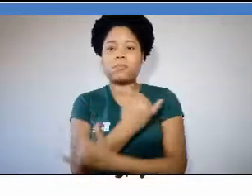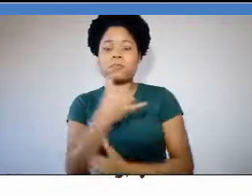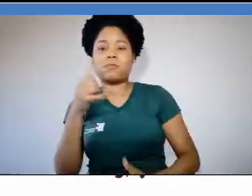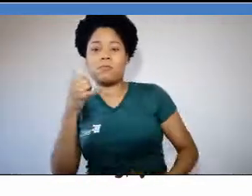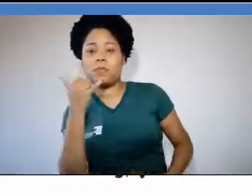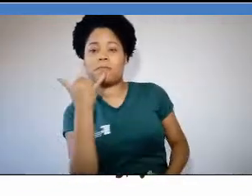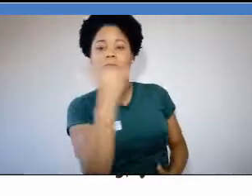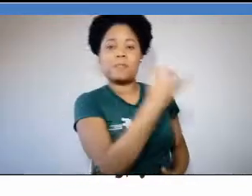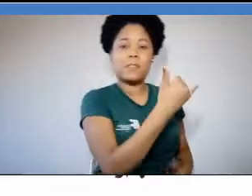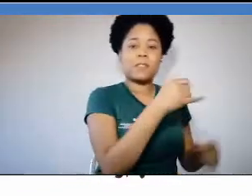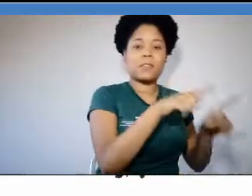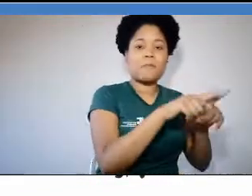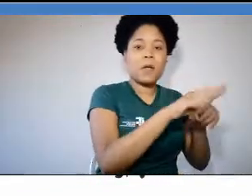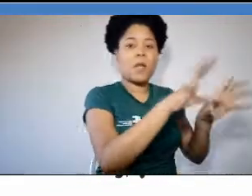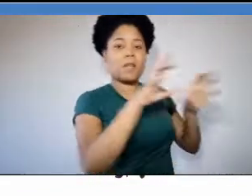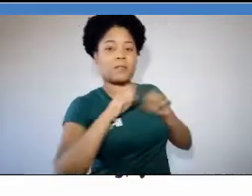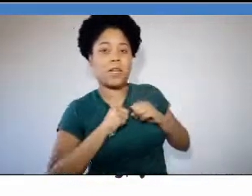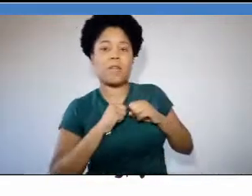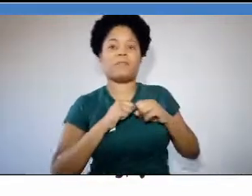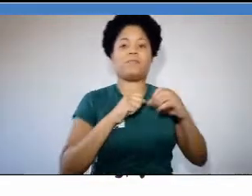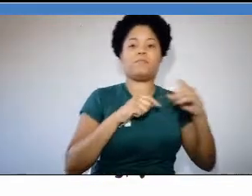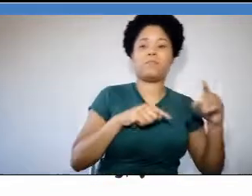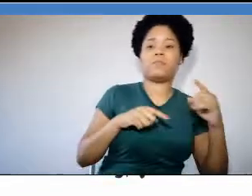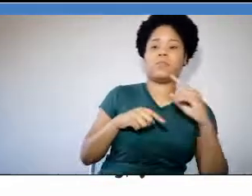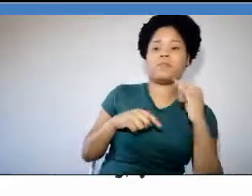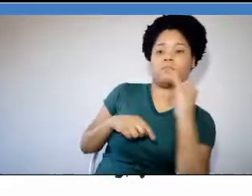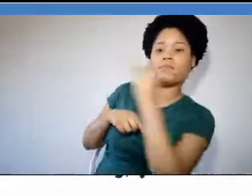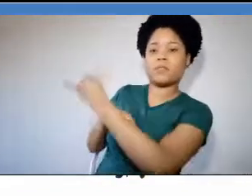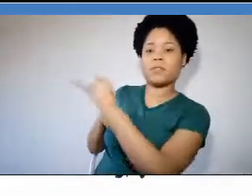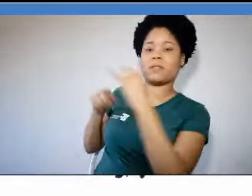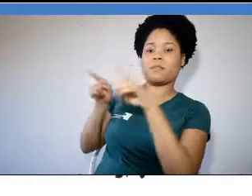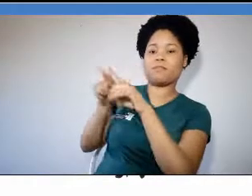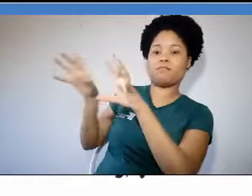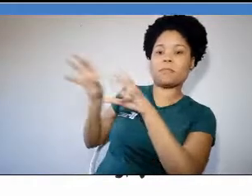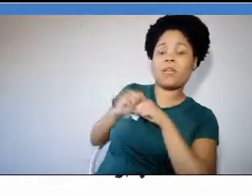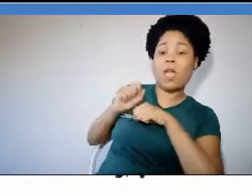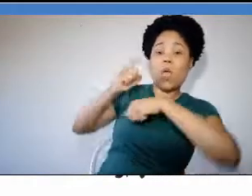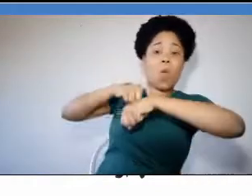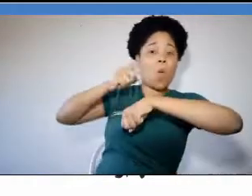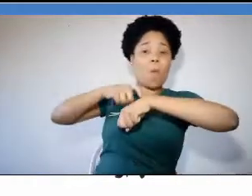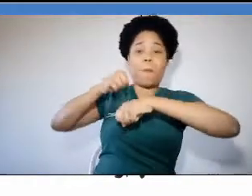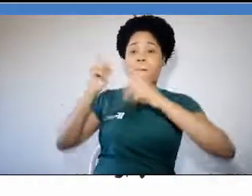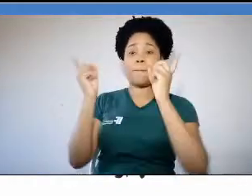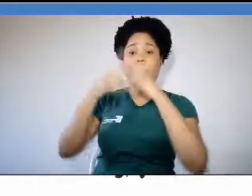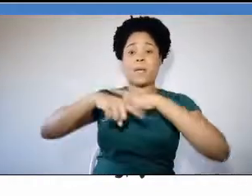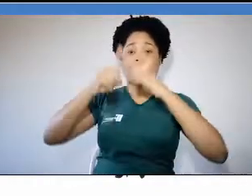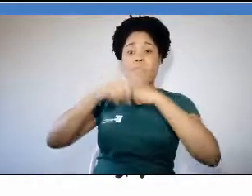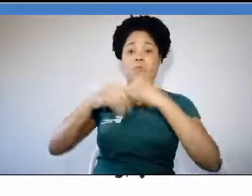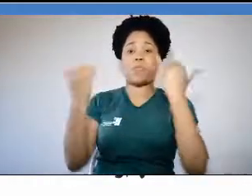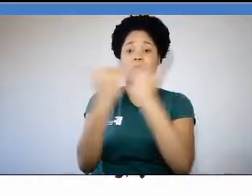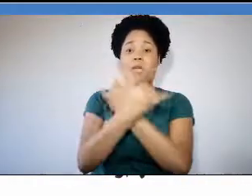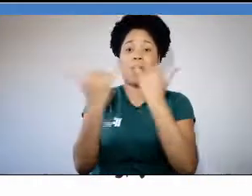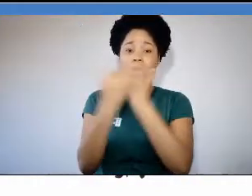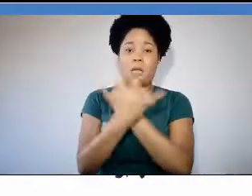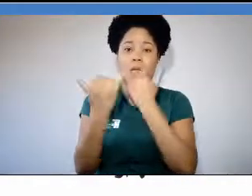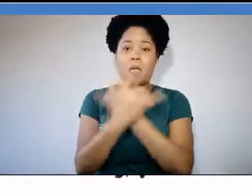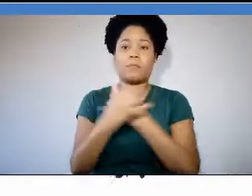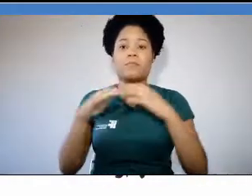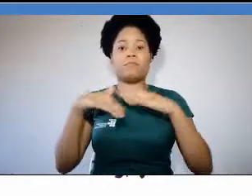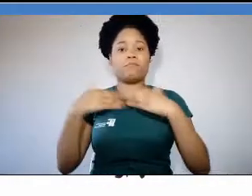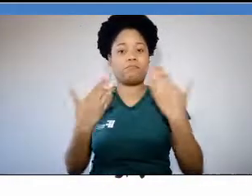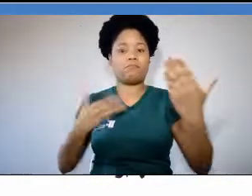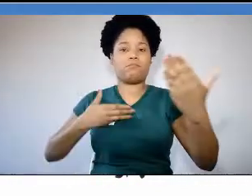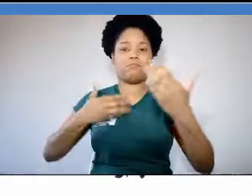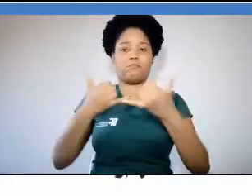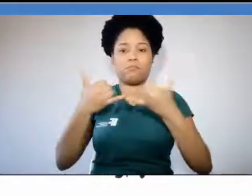Transmissor envia e recebe, e receptor envia e recebe, tudo ao mesmo tempo. Bem,